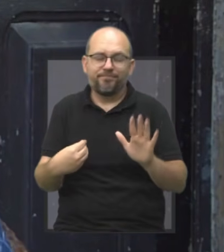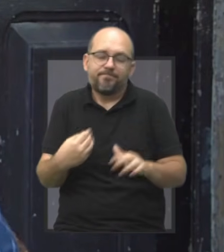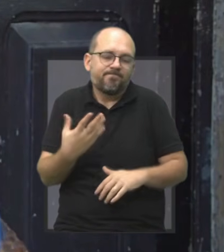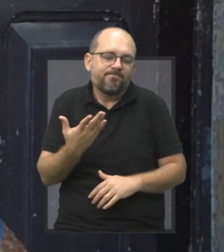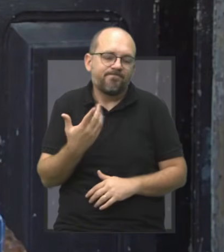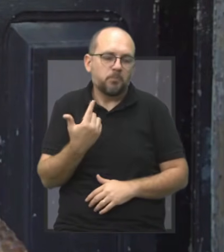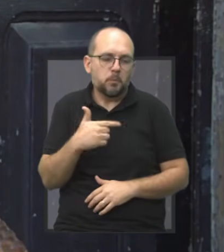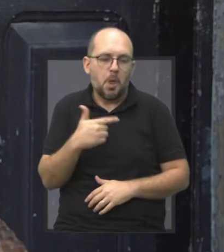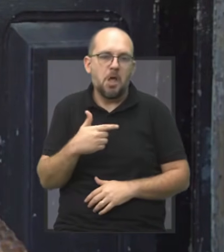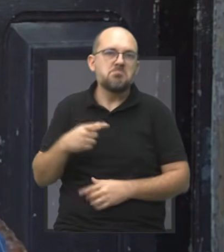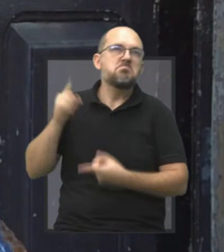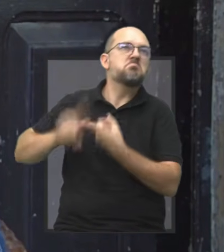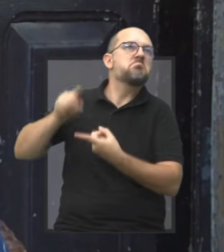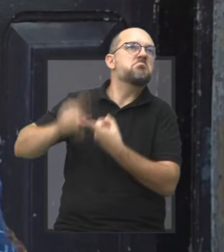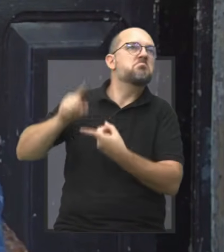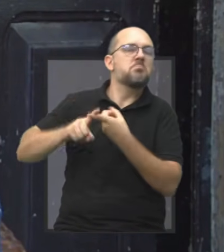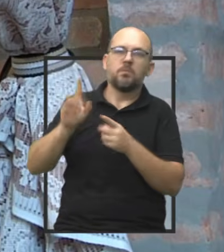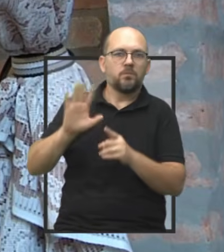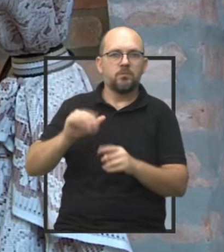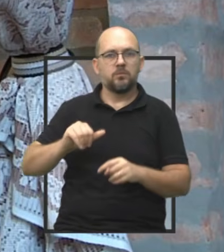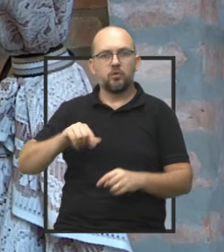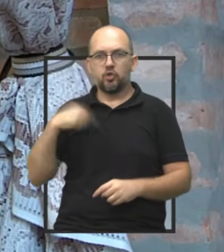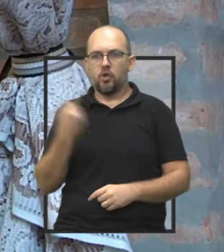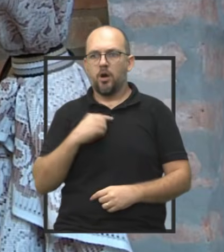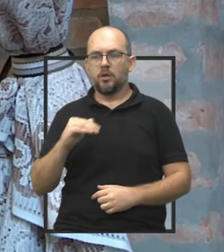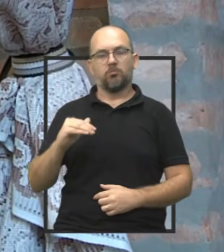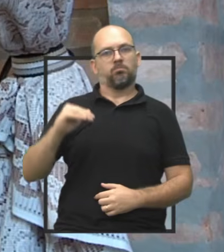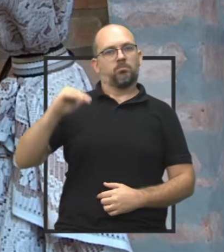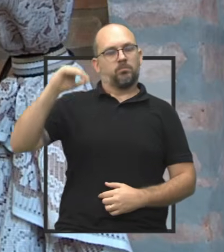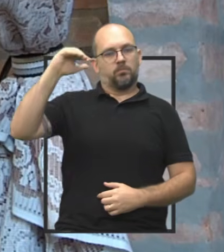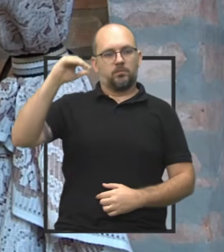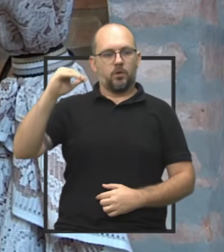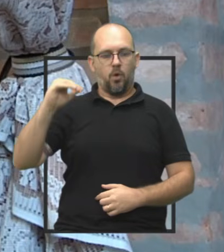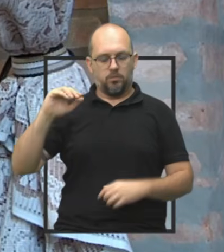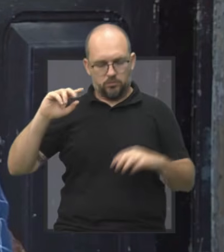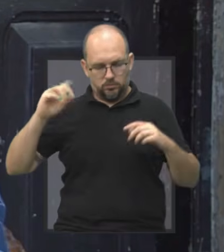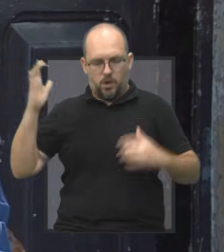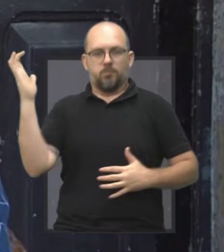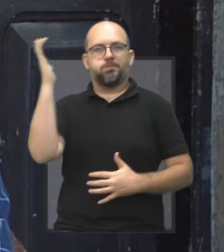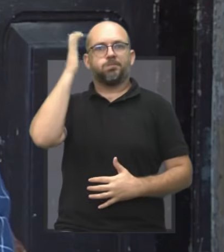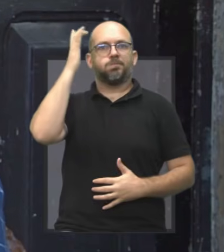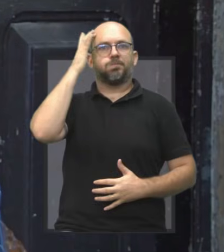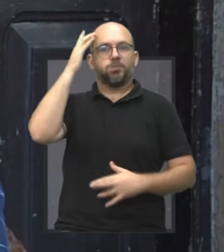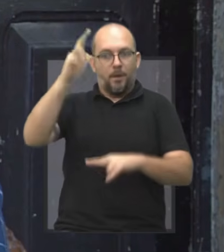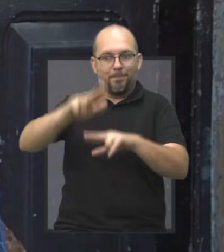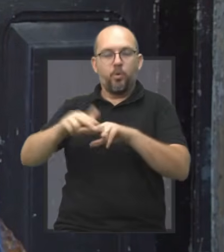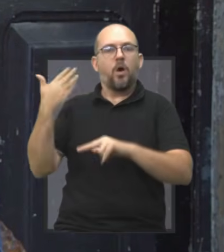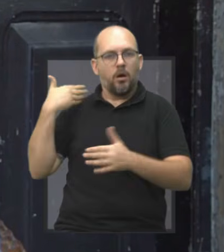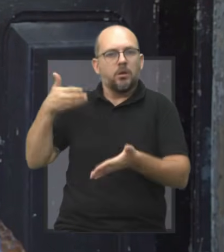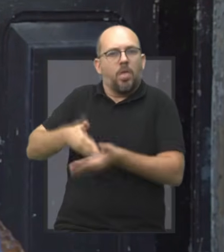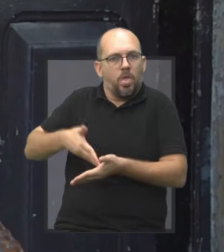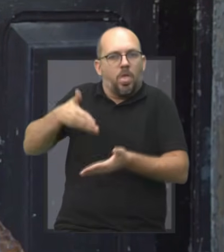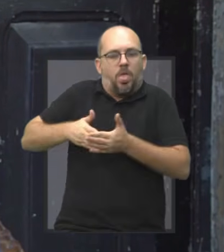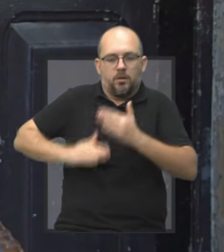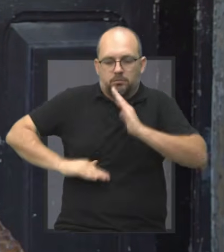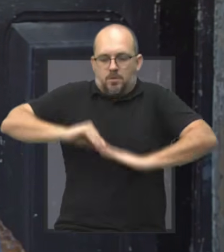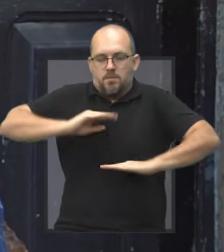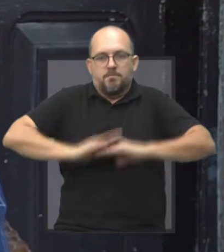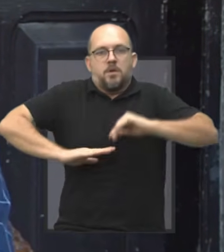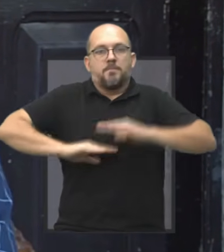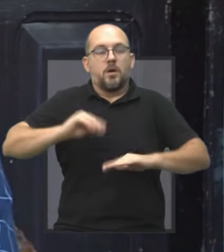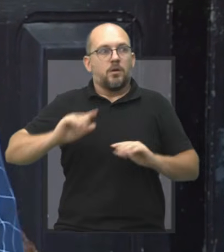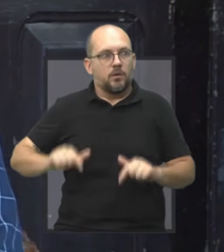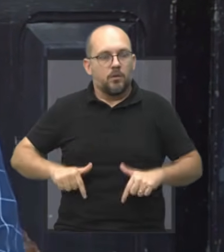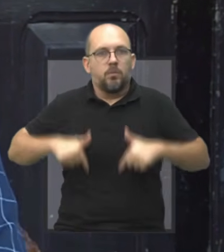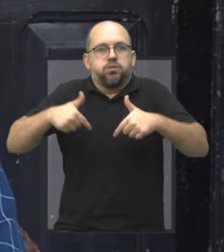fez a gente ser cada vez mais homem, cada vez ter mais hombridade. E foi as dificuldades que foram construindo a gente. É isso